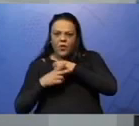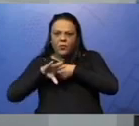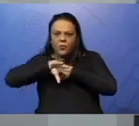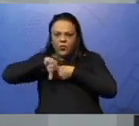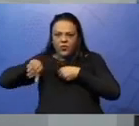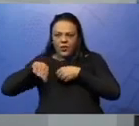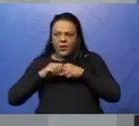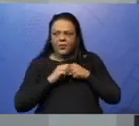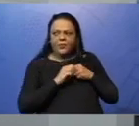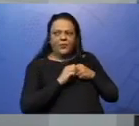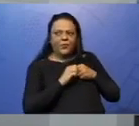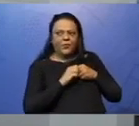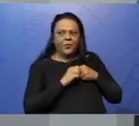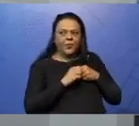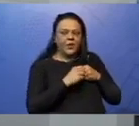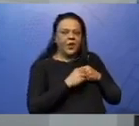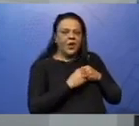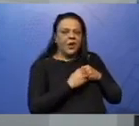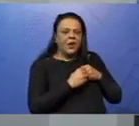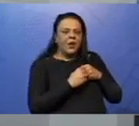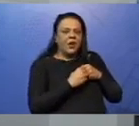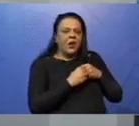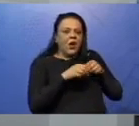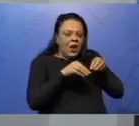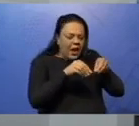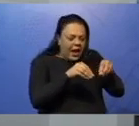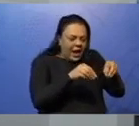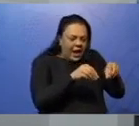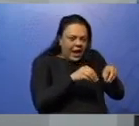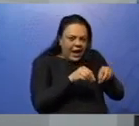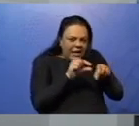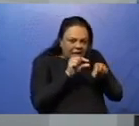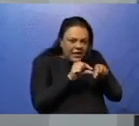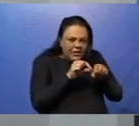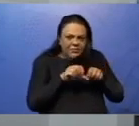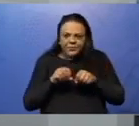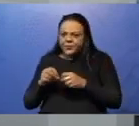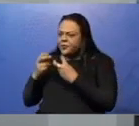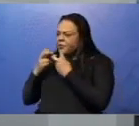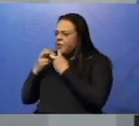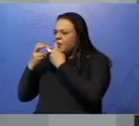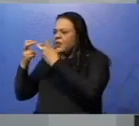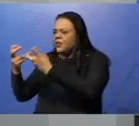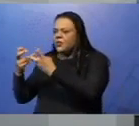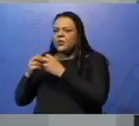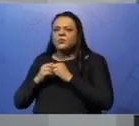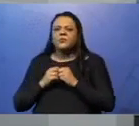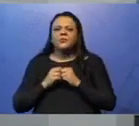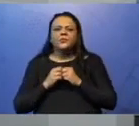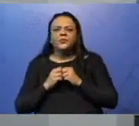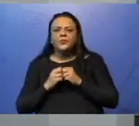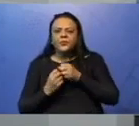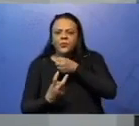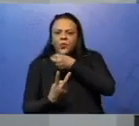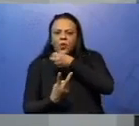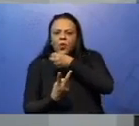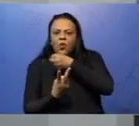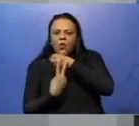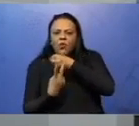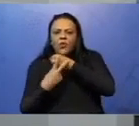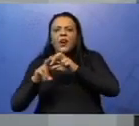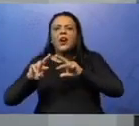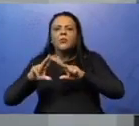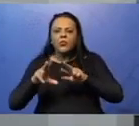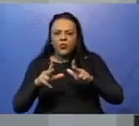consigo saber o que ele fez, o que aconteceu. Então, são verbos diferentes. Olha, eles transmitem tipos de informações diferentes.